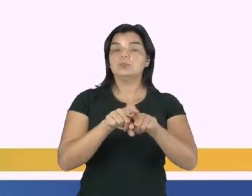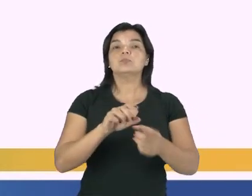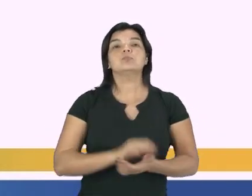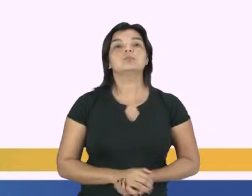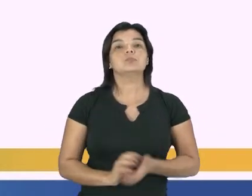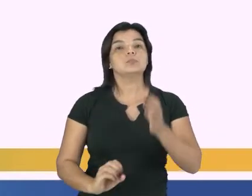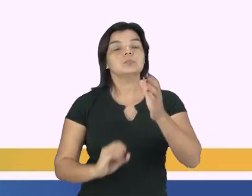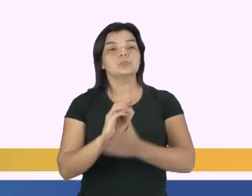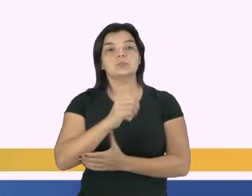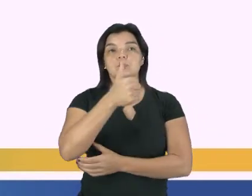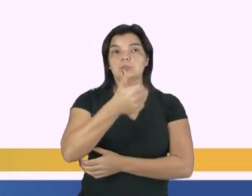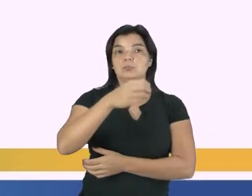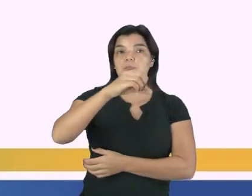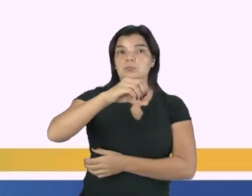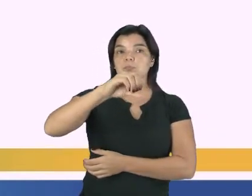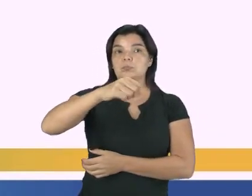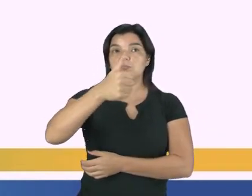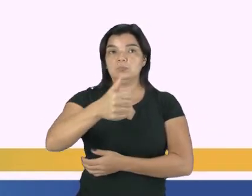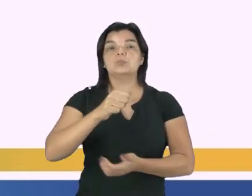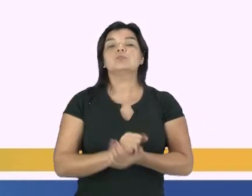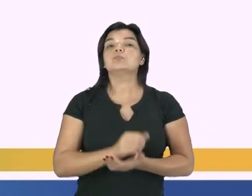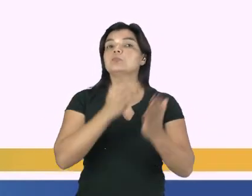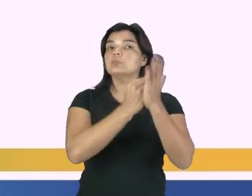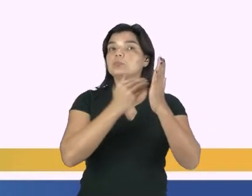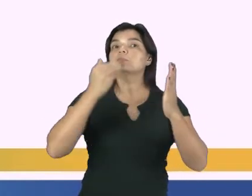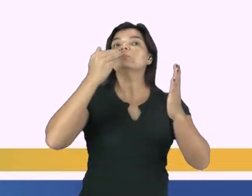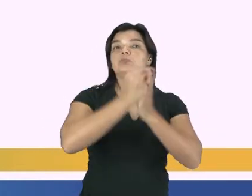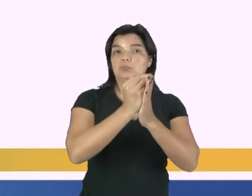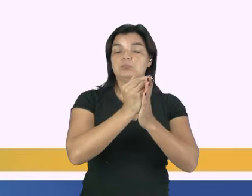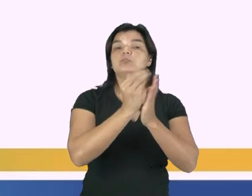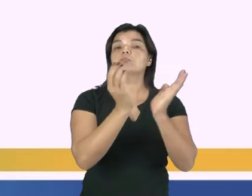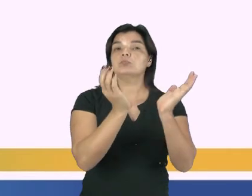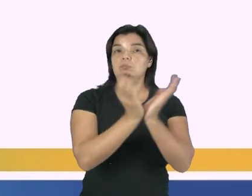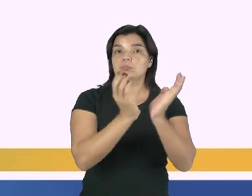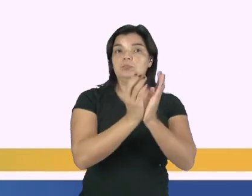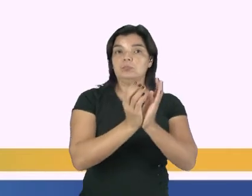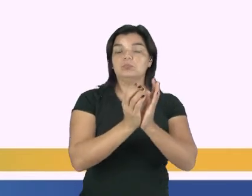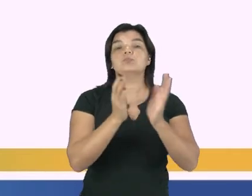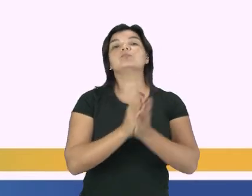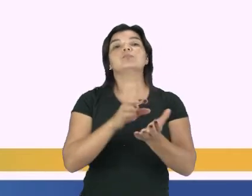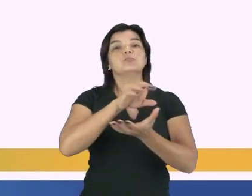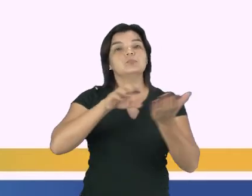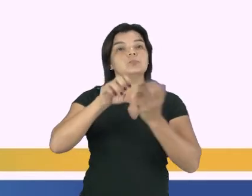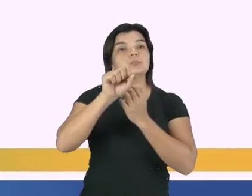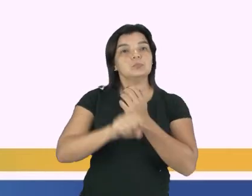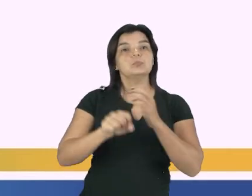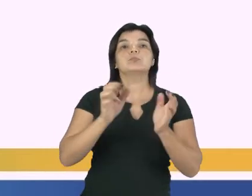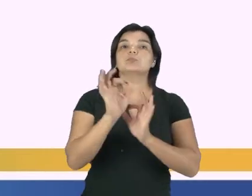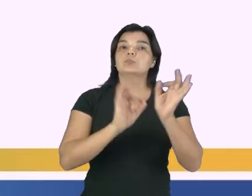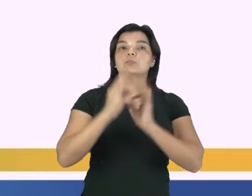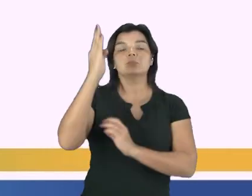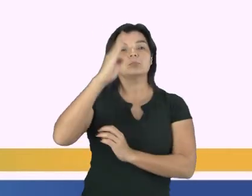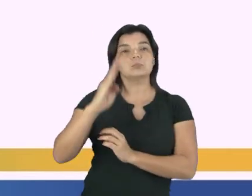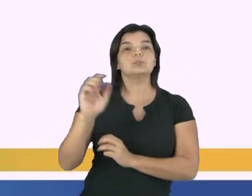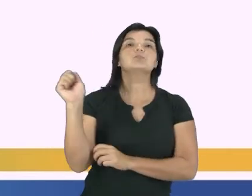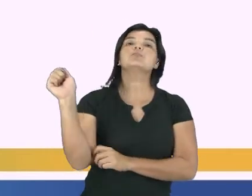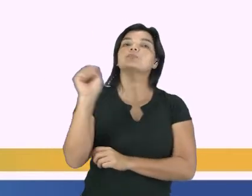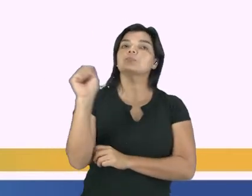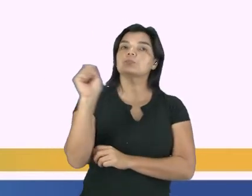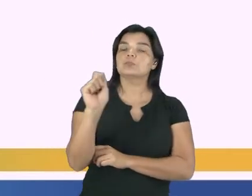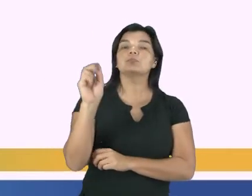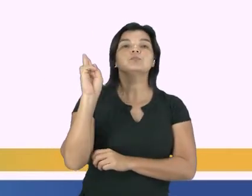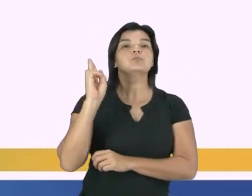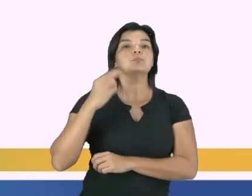Sul, foi criado em 1991. É o maior bloco econômico do hemisfério sul, formado por Brasil,